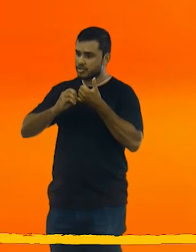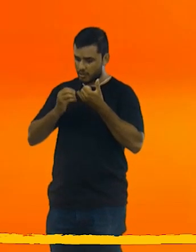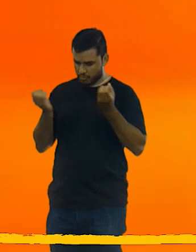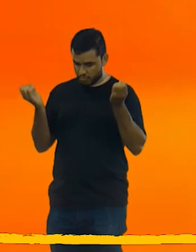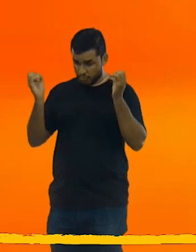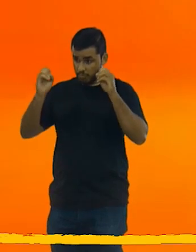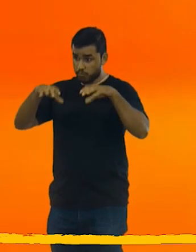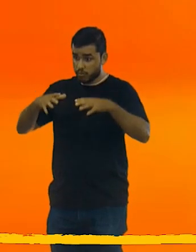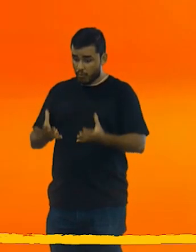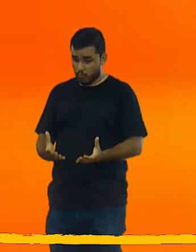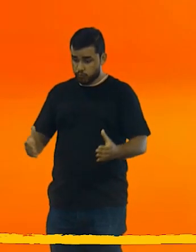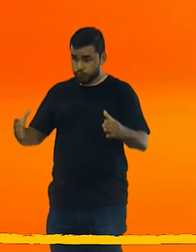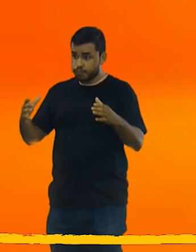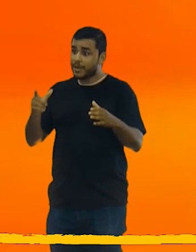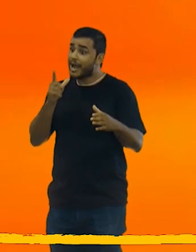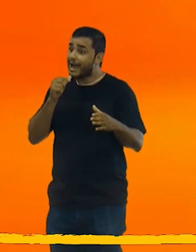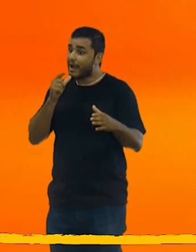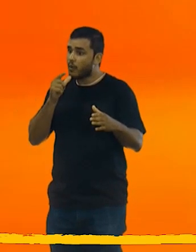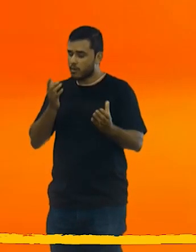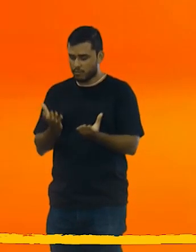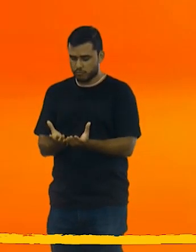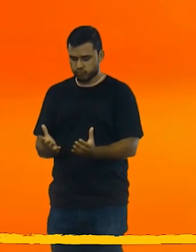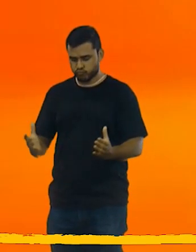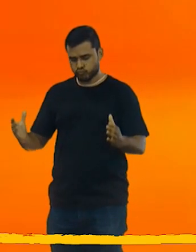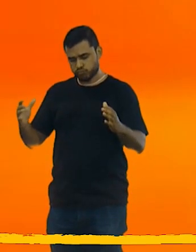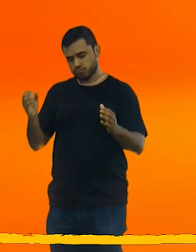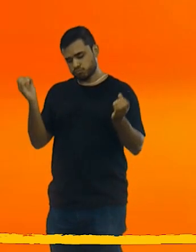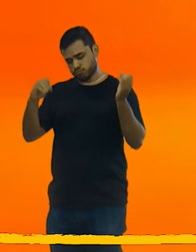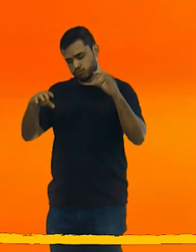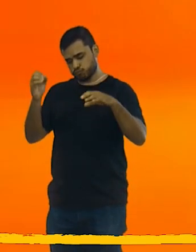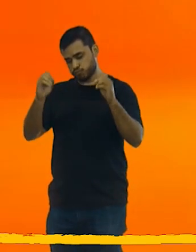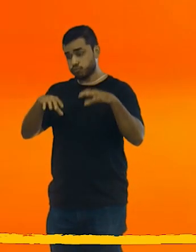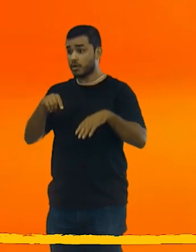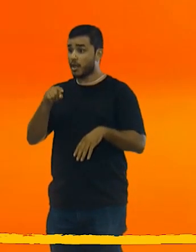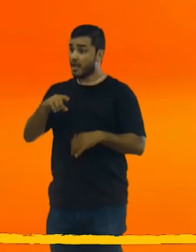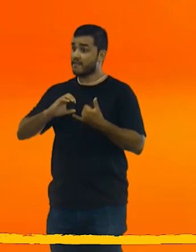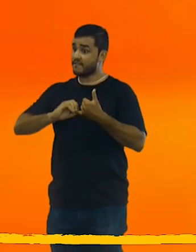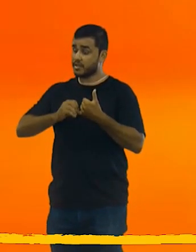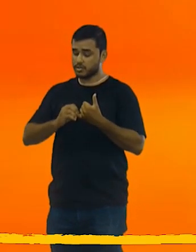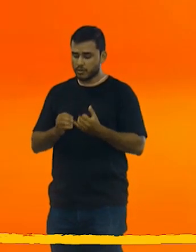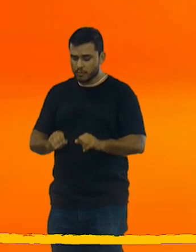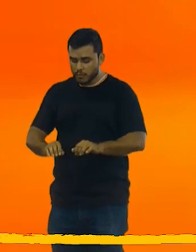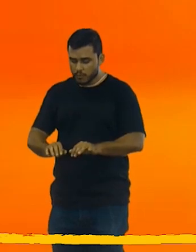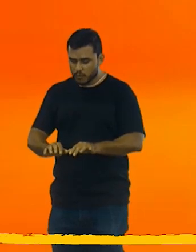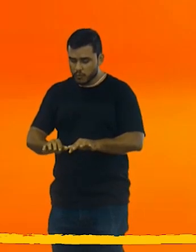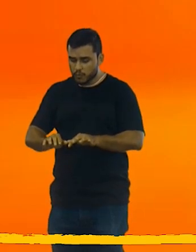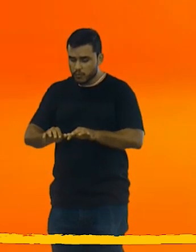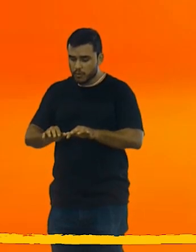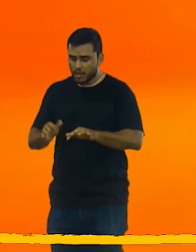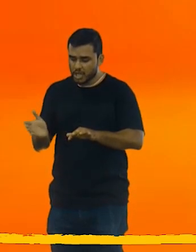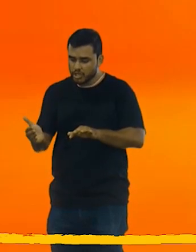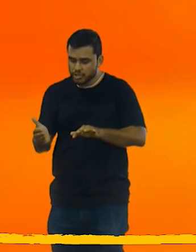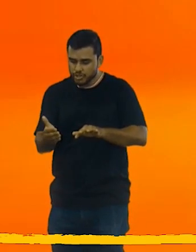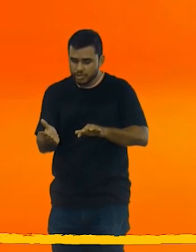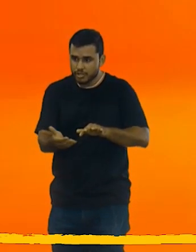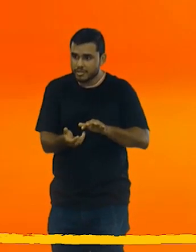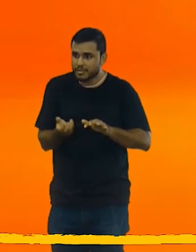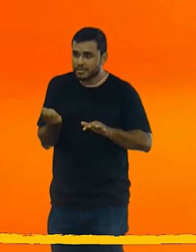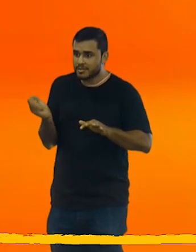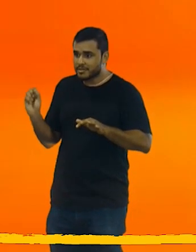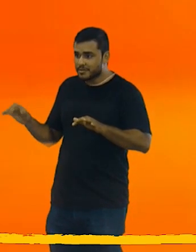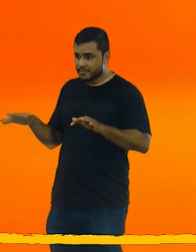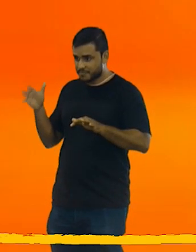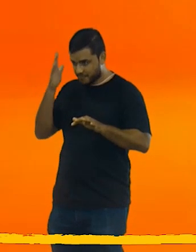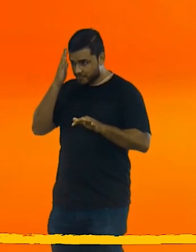um recipiente de barro usado para tarefas domésticas. E as palavras na folha de